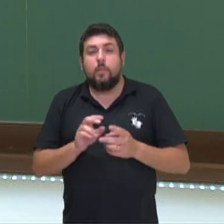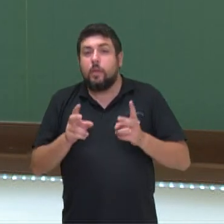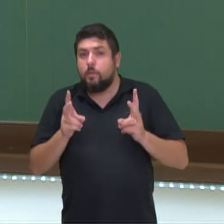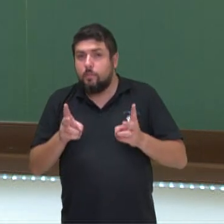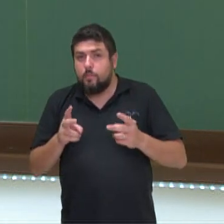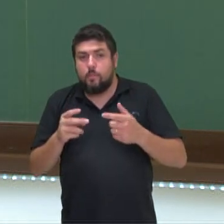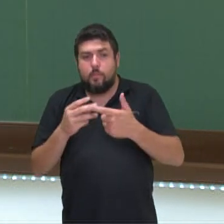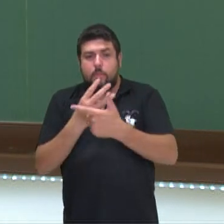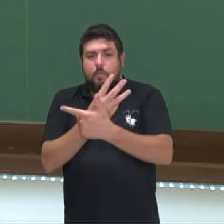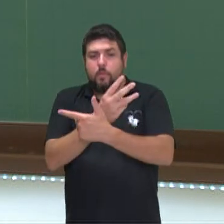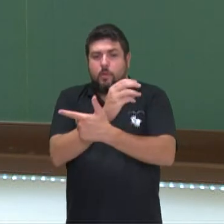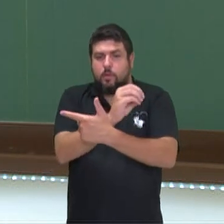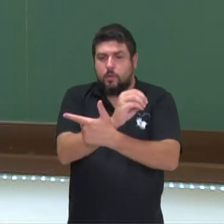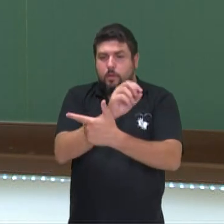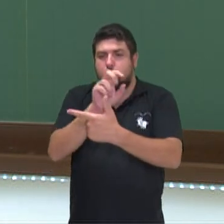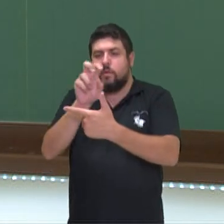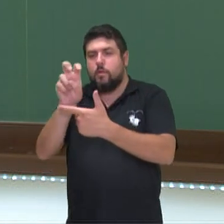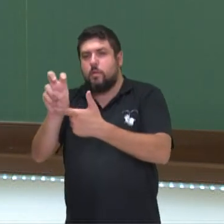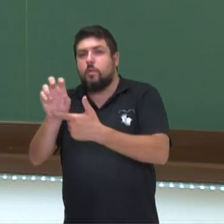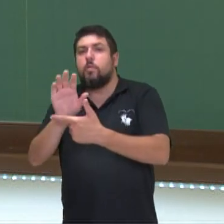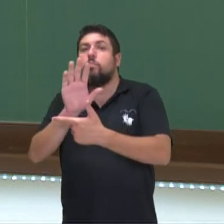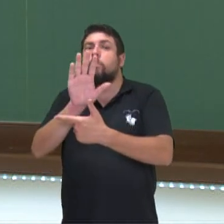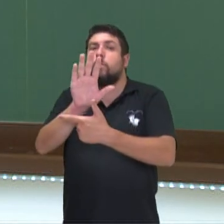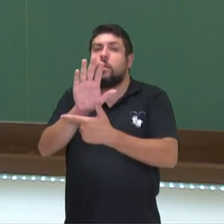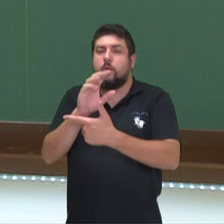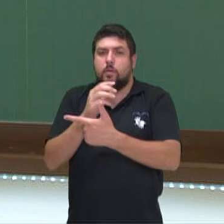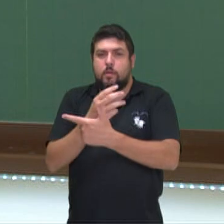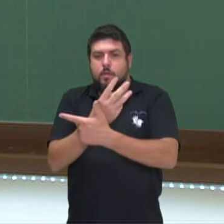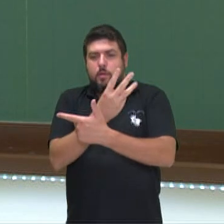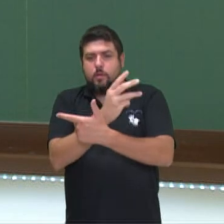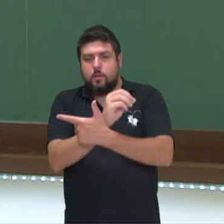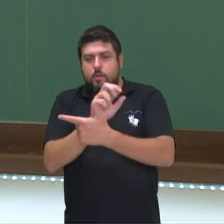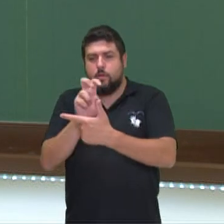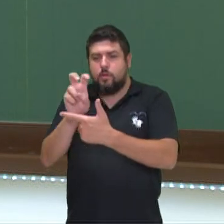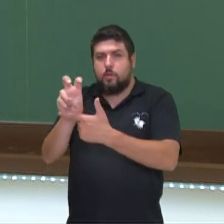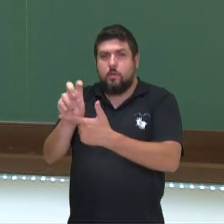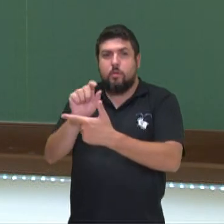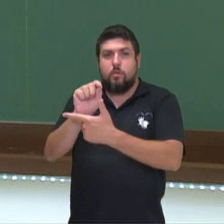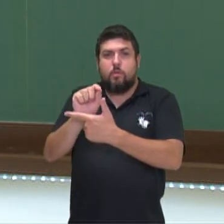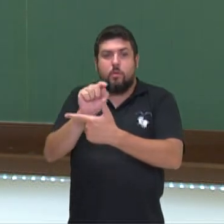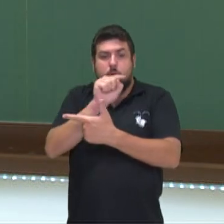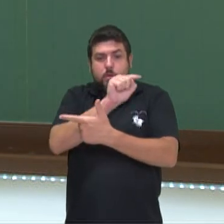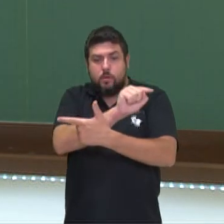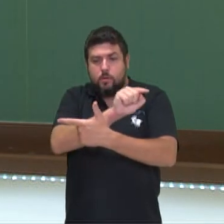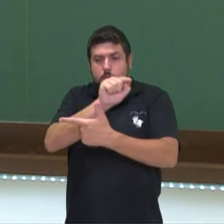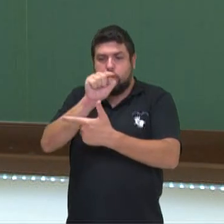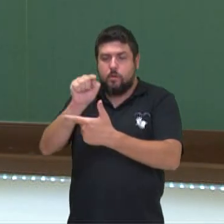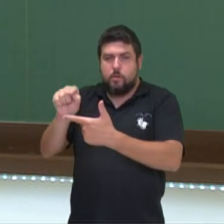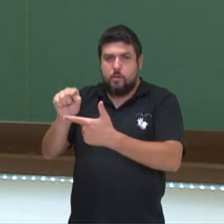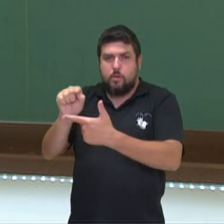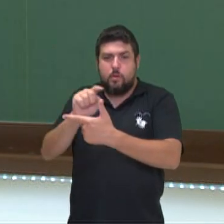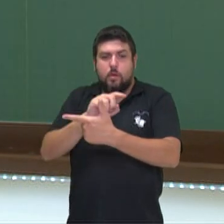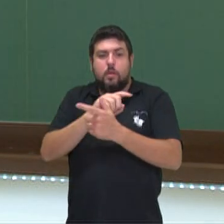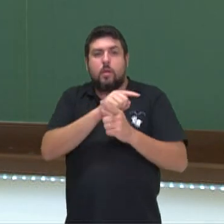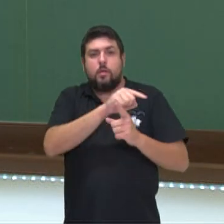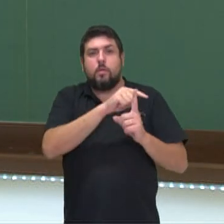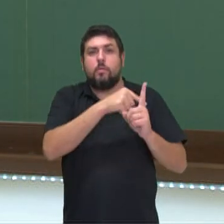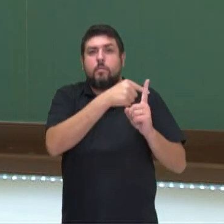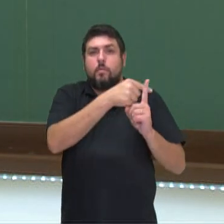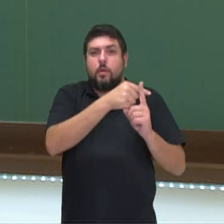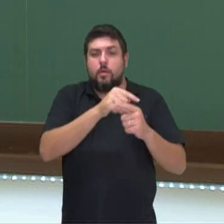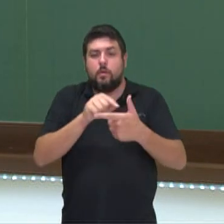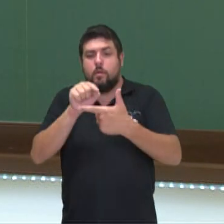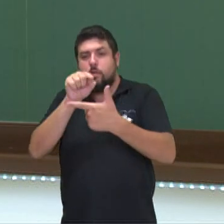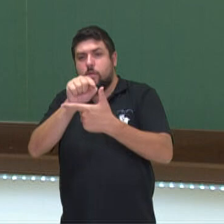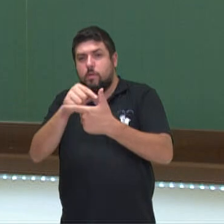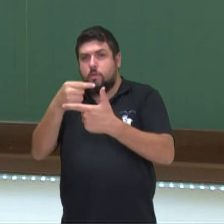30 dividido por 5, só que agora eles terão sinais diferentes. Então, eu tenho mais 30 dividido por